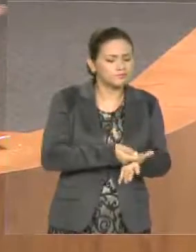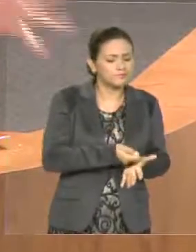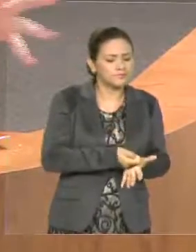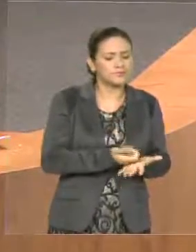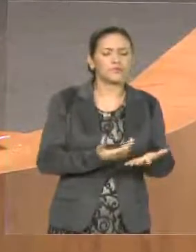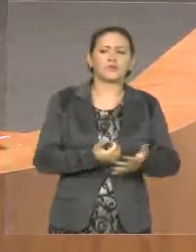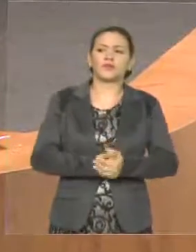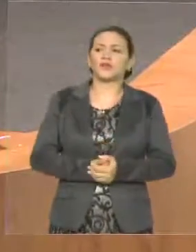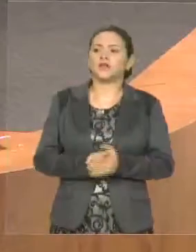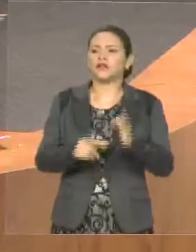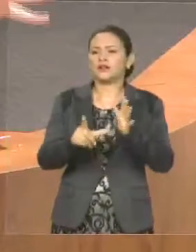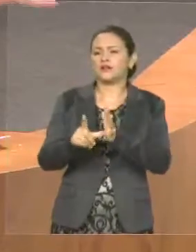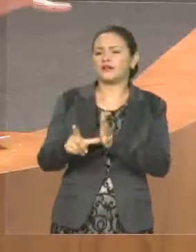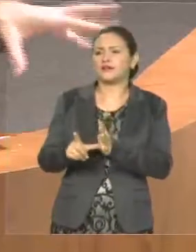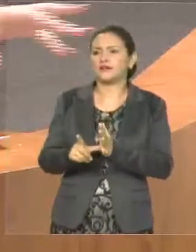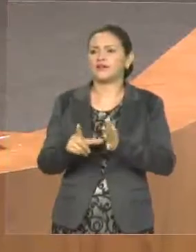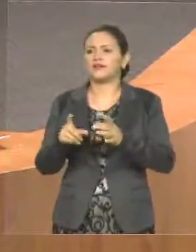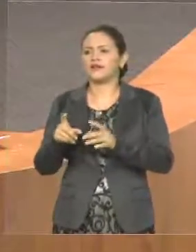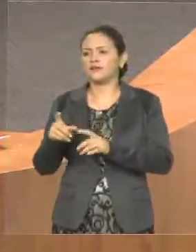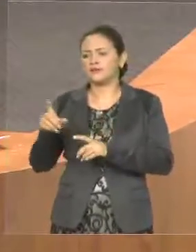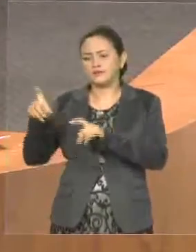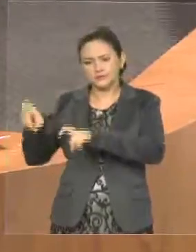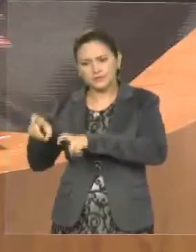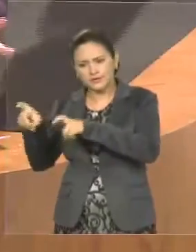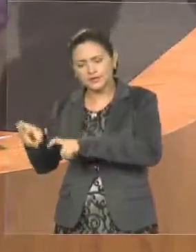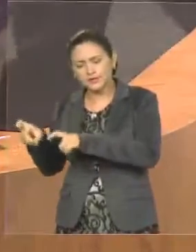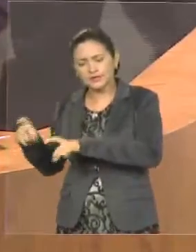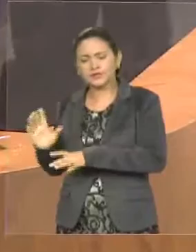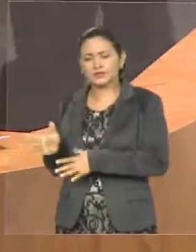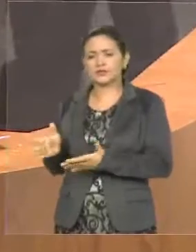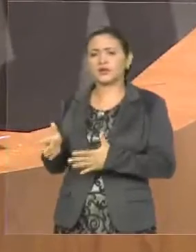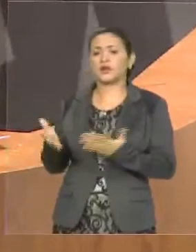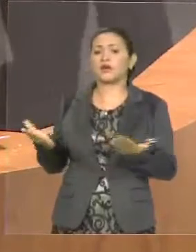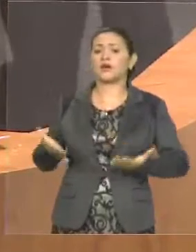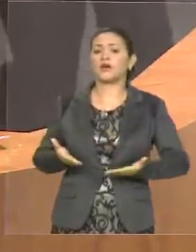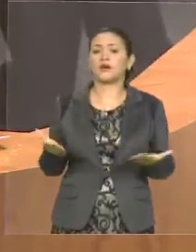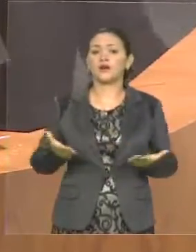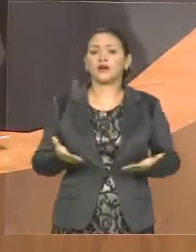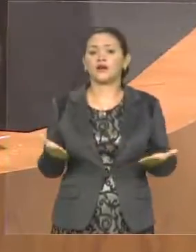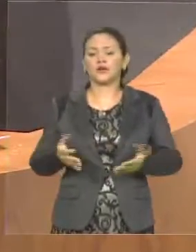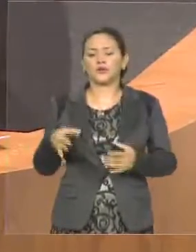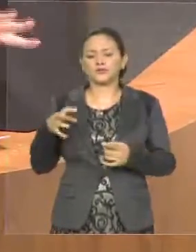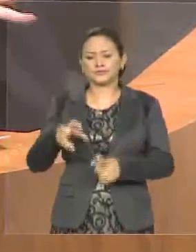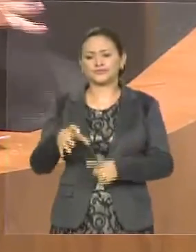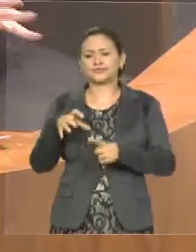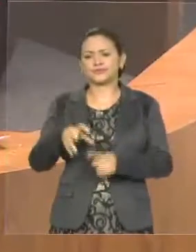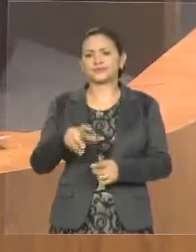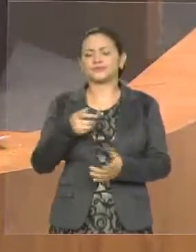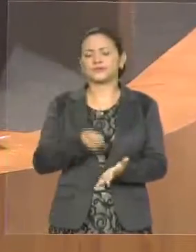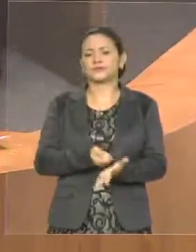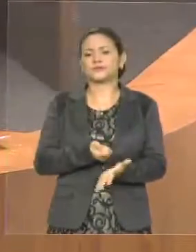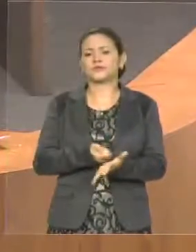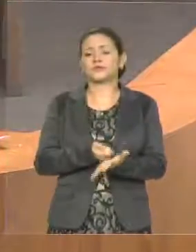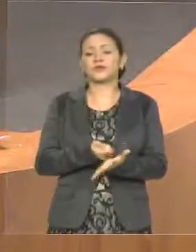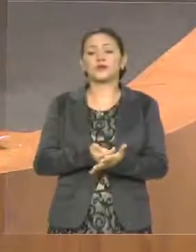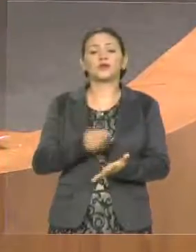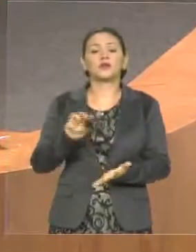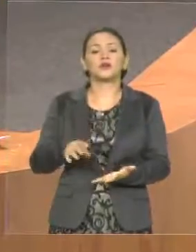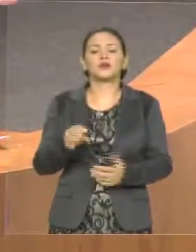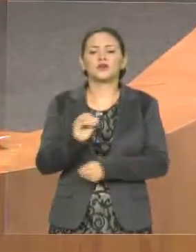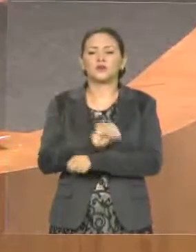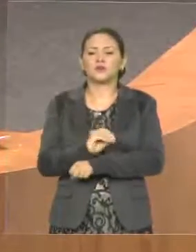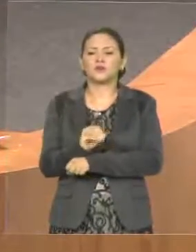a vez da perseguição, é o produtor de ave. É o produtor,